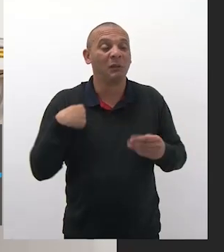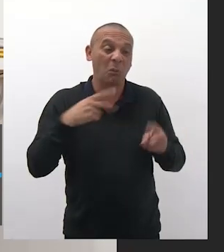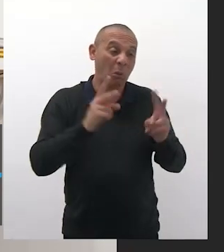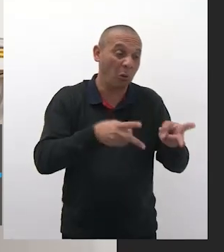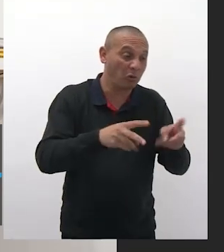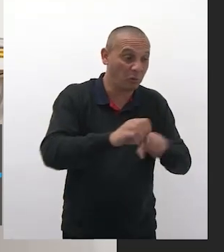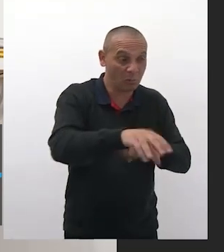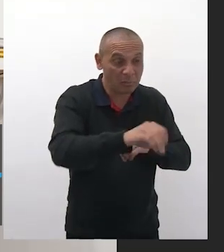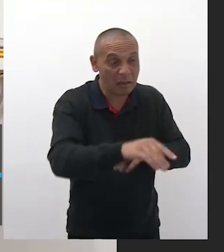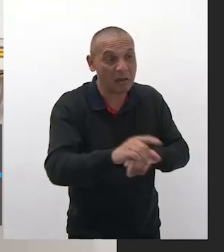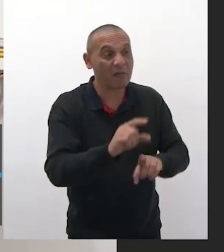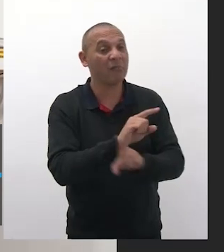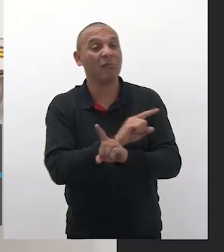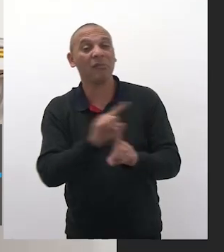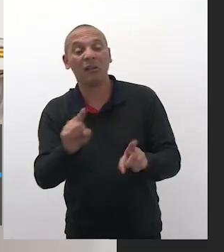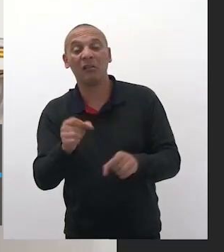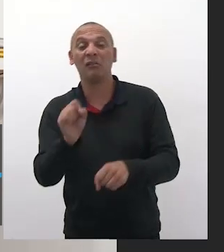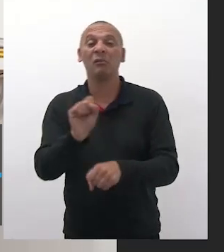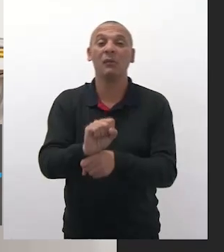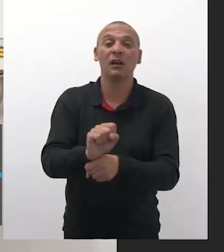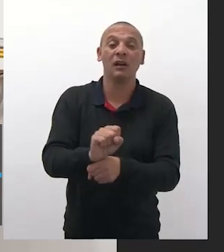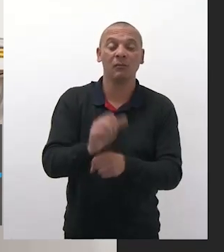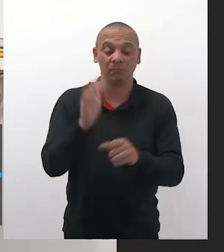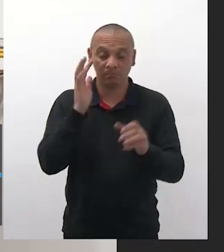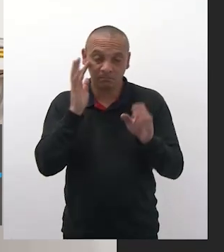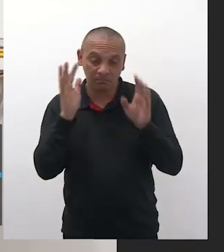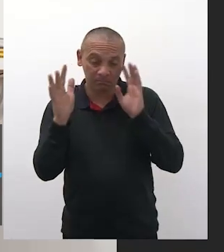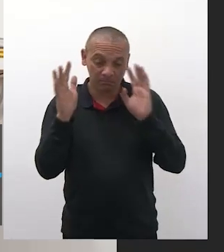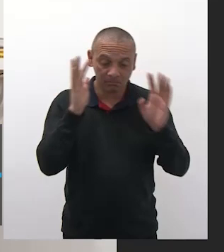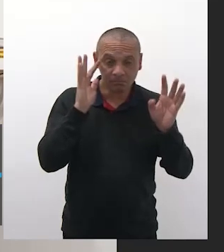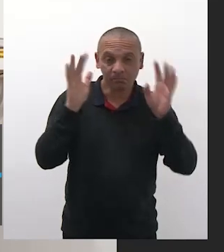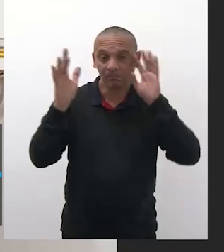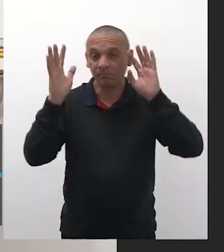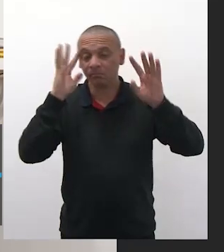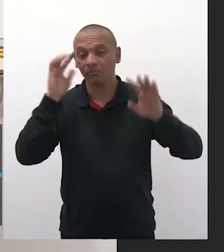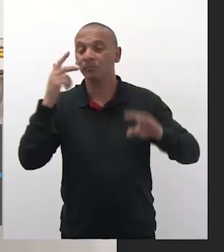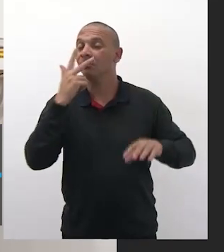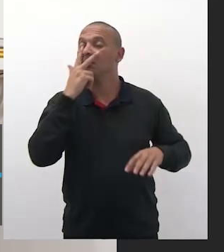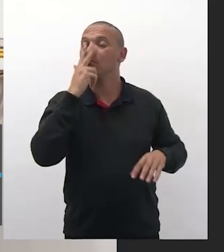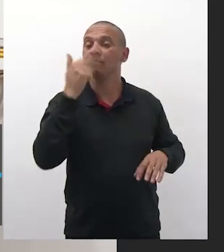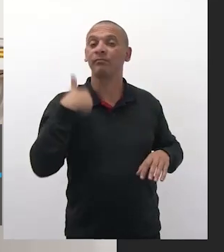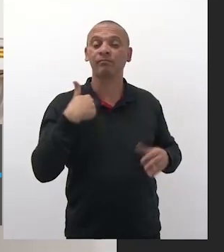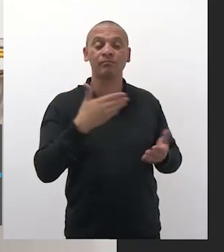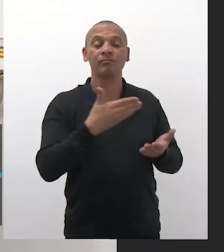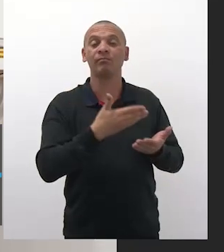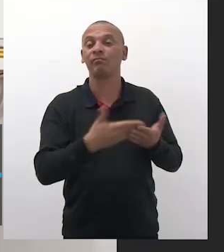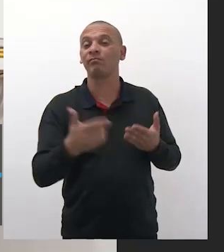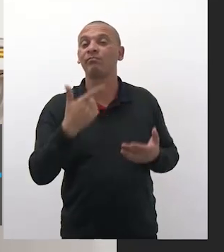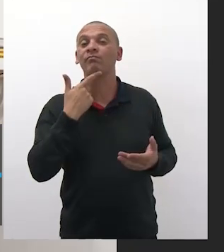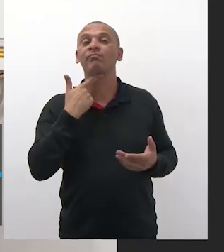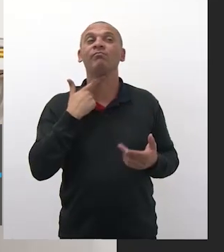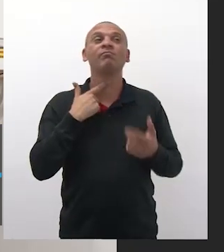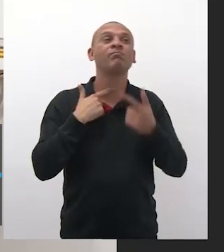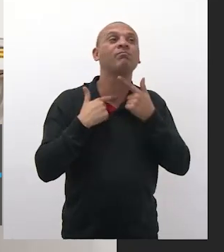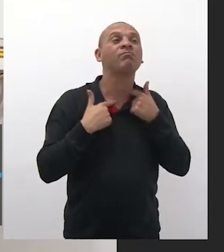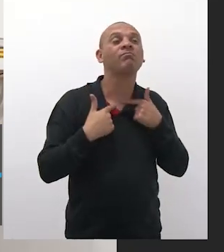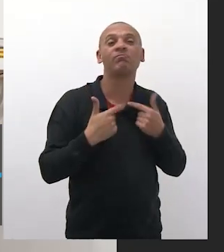continuo na educação, eu fui assim, perdendo, assim, sabe, remando contra a maré,